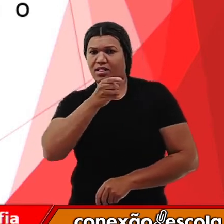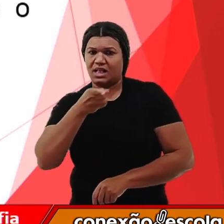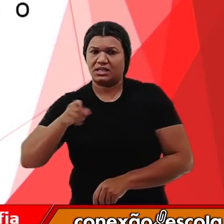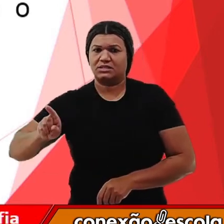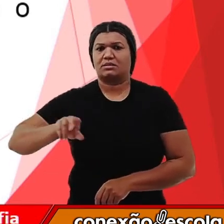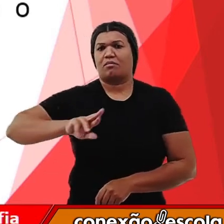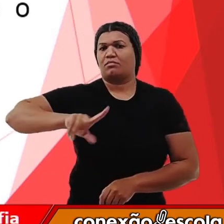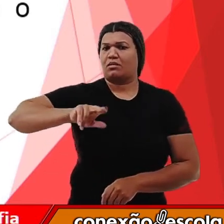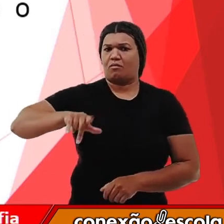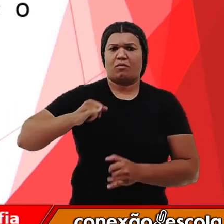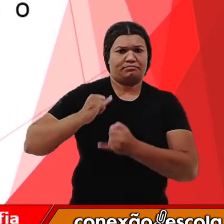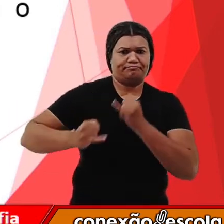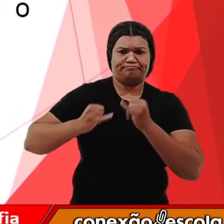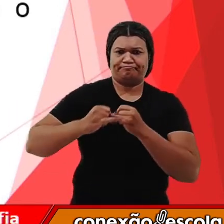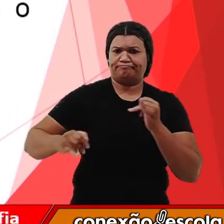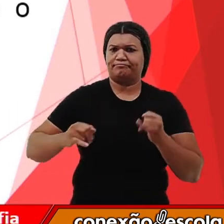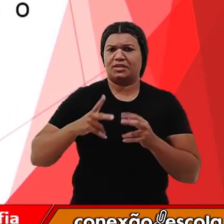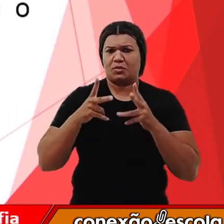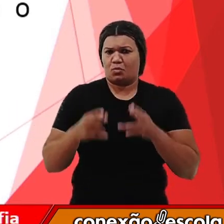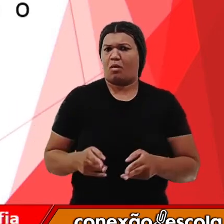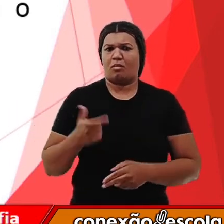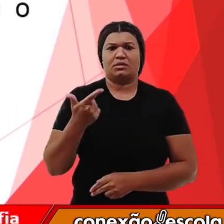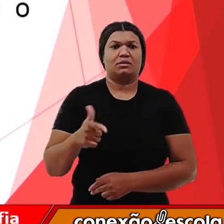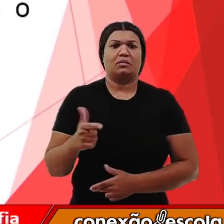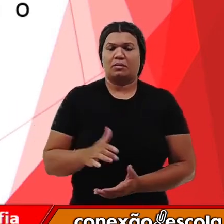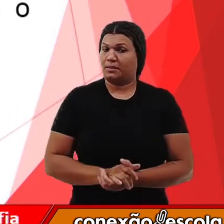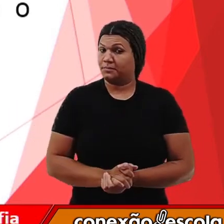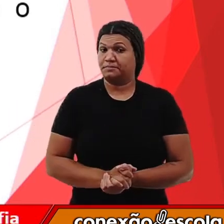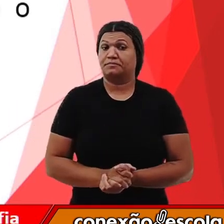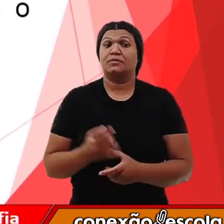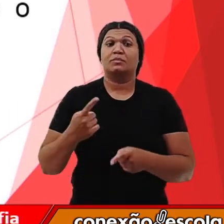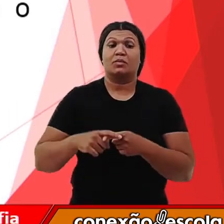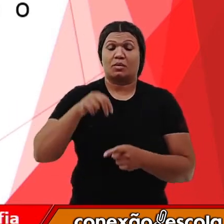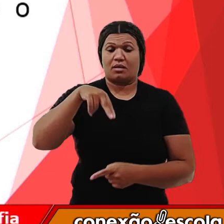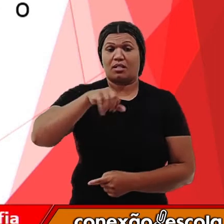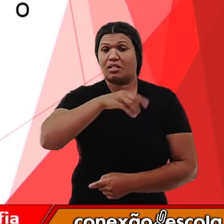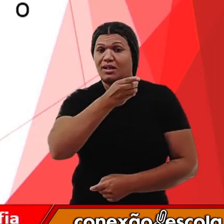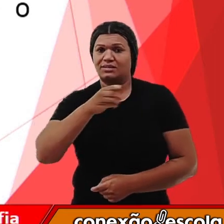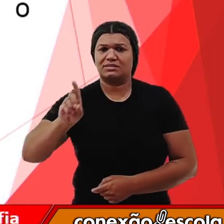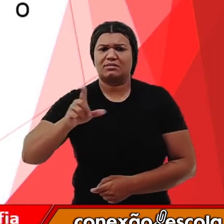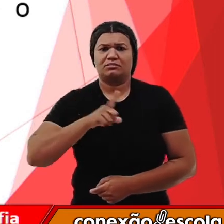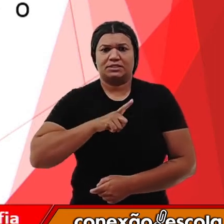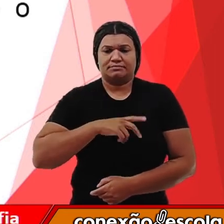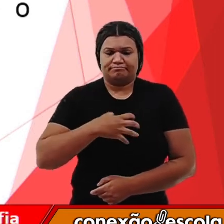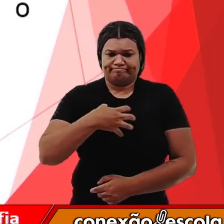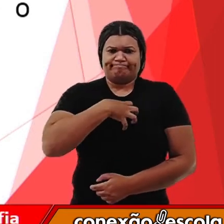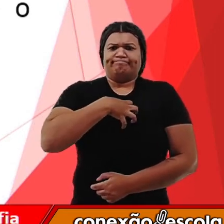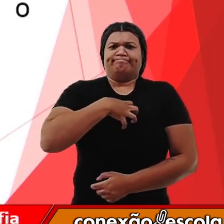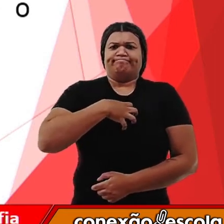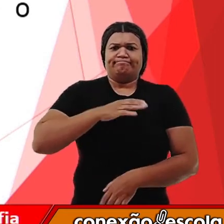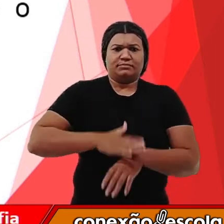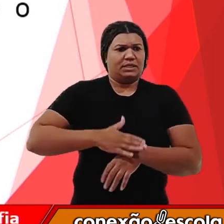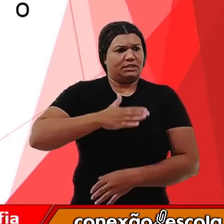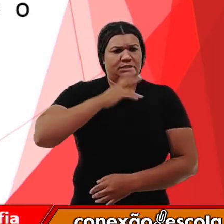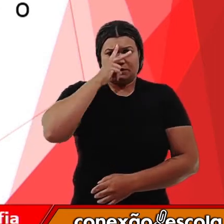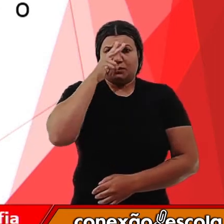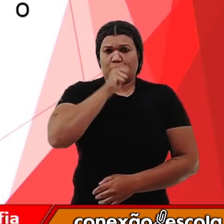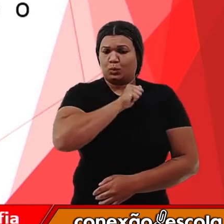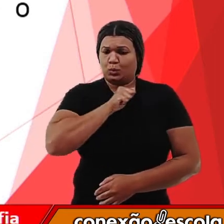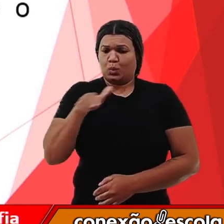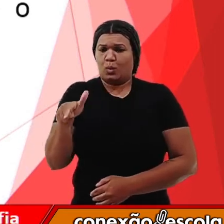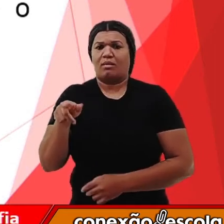de pertencimento, uma identidade cultural mais forte do que o povo. Não é que o povo é apenas